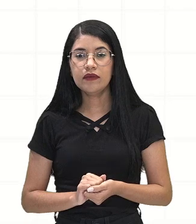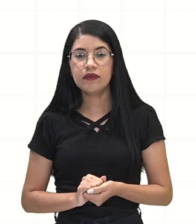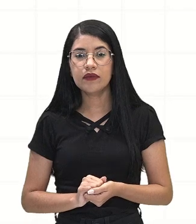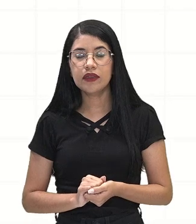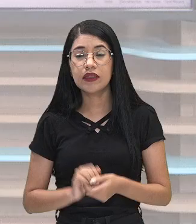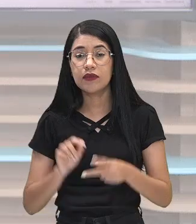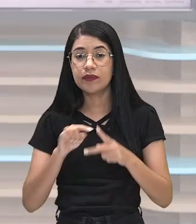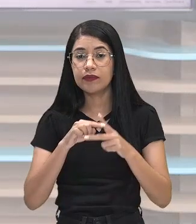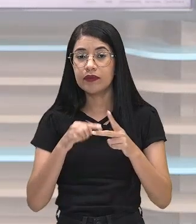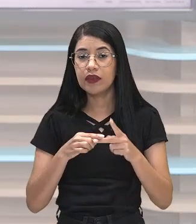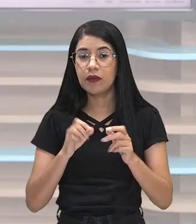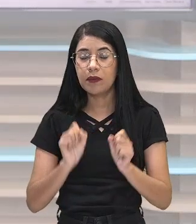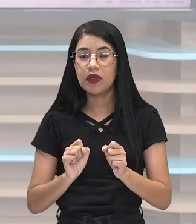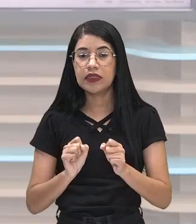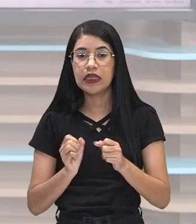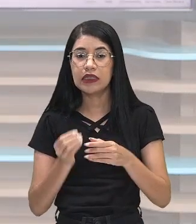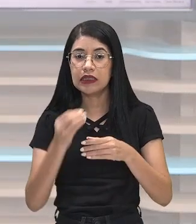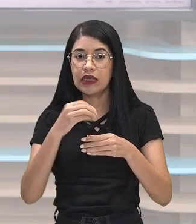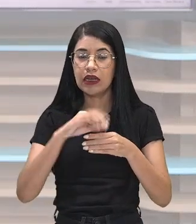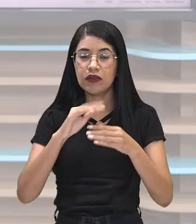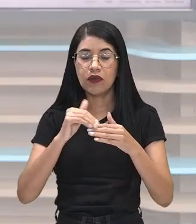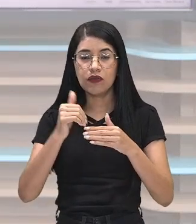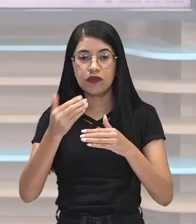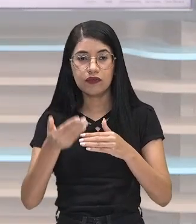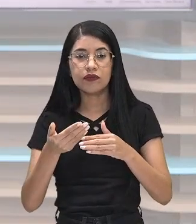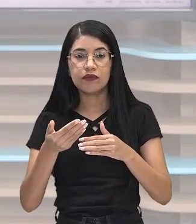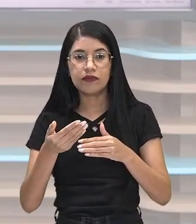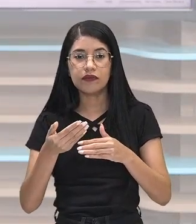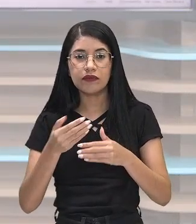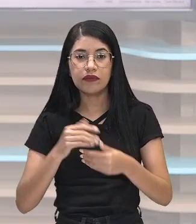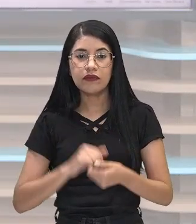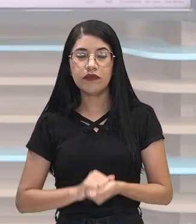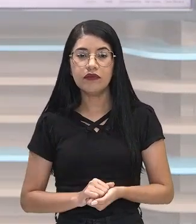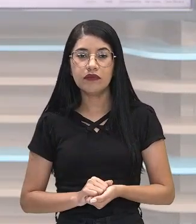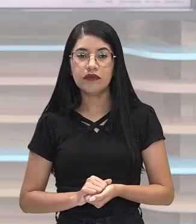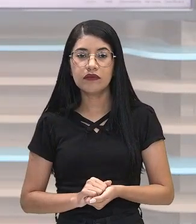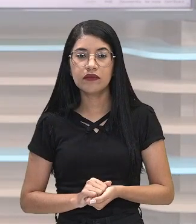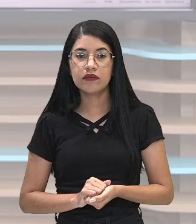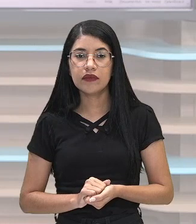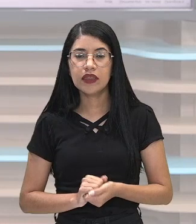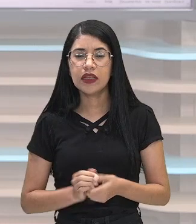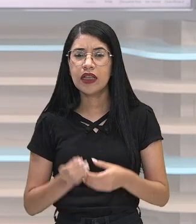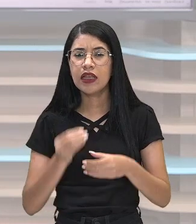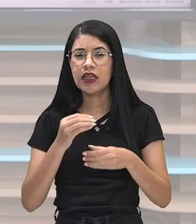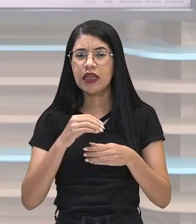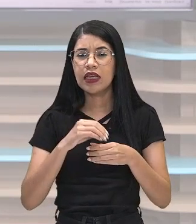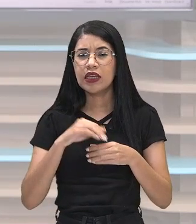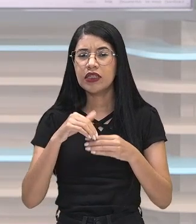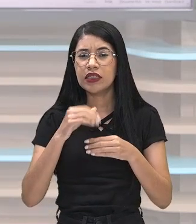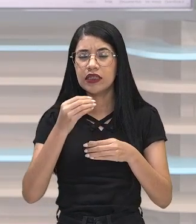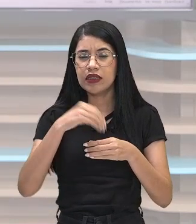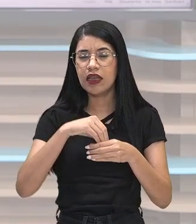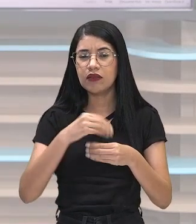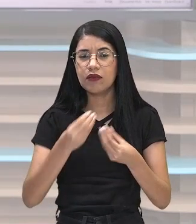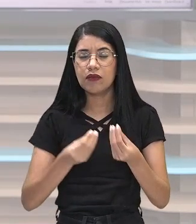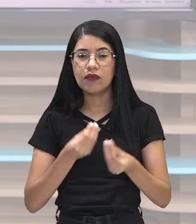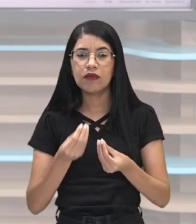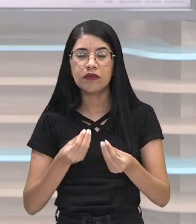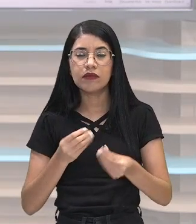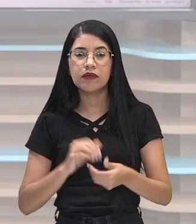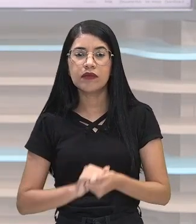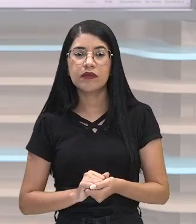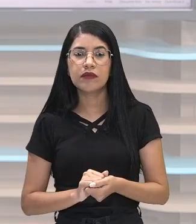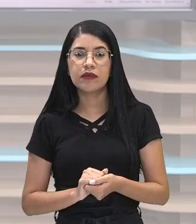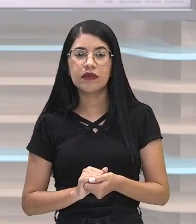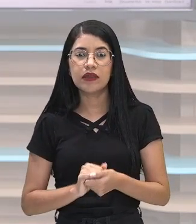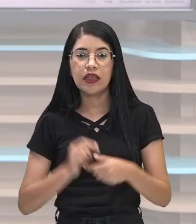podem ser internos ou externos, né? Quando que os ângulos vão ser internos? Quando eles